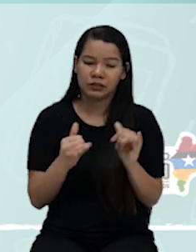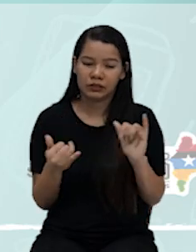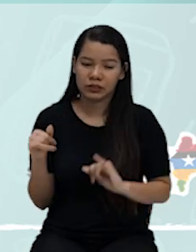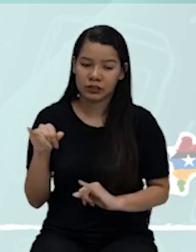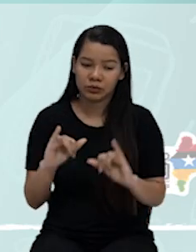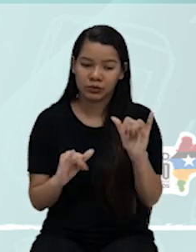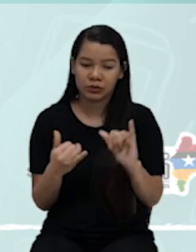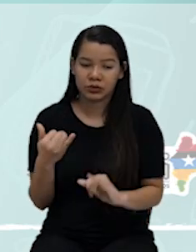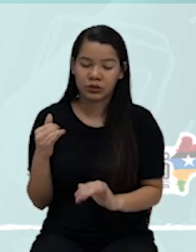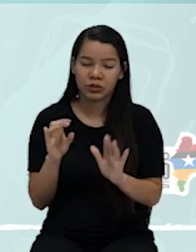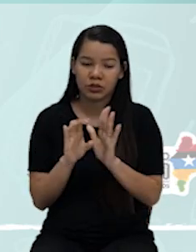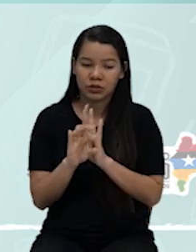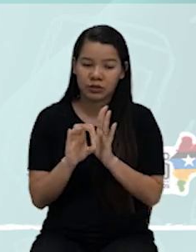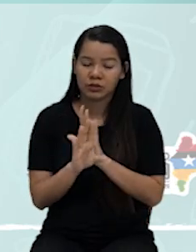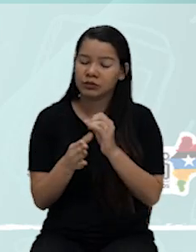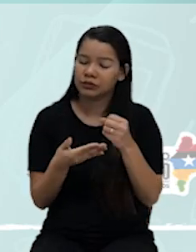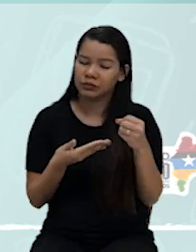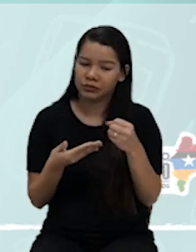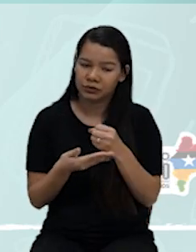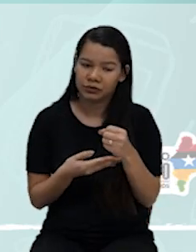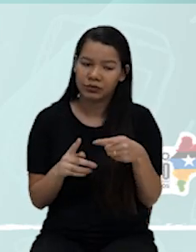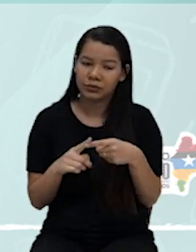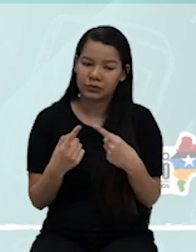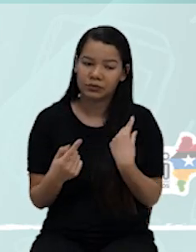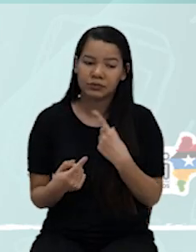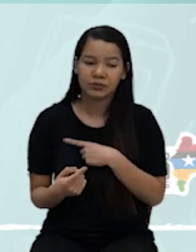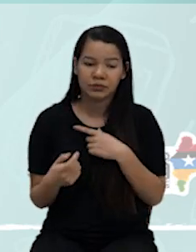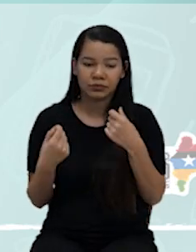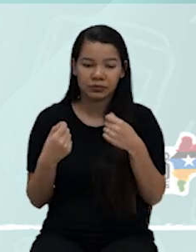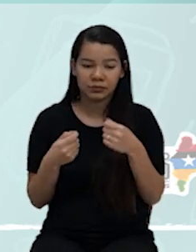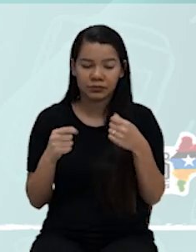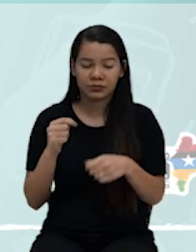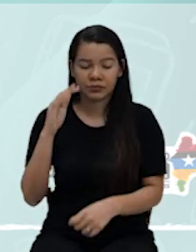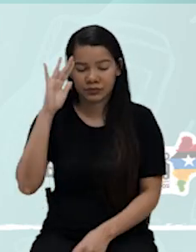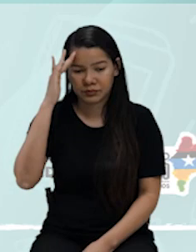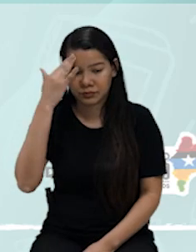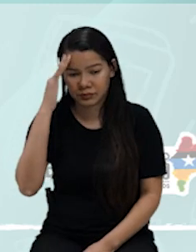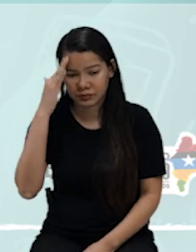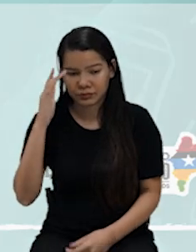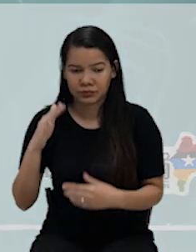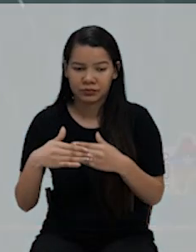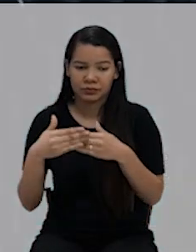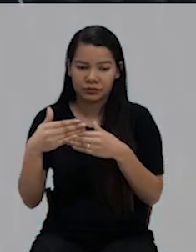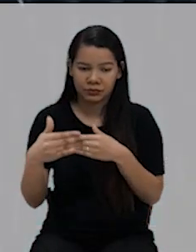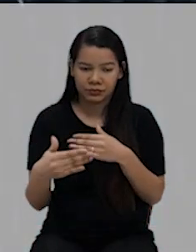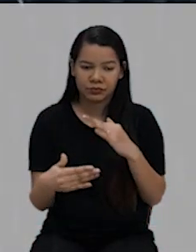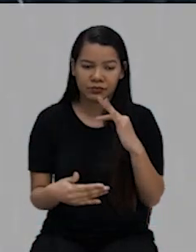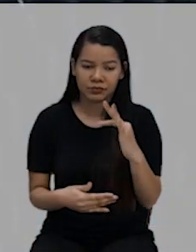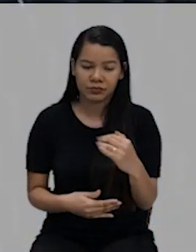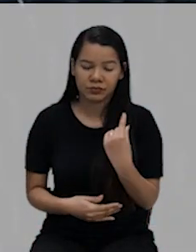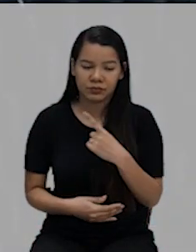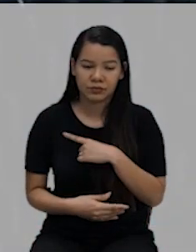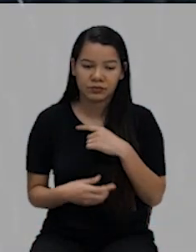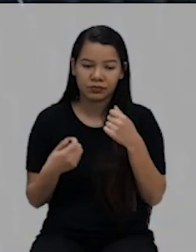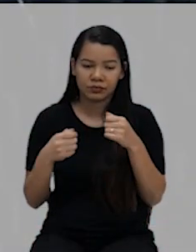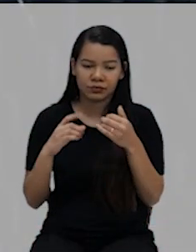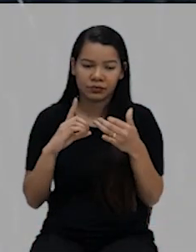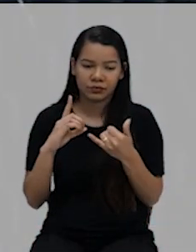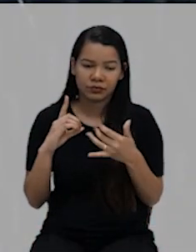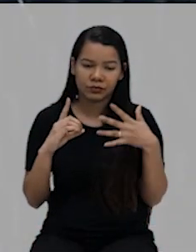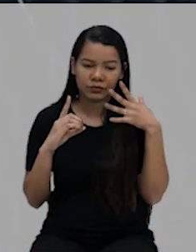gente precisa dominar esses conceitos para que mais na frente a gente possa classificar as